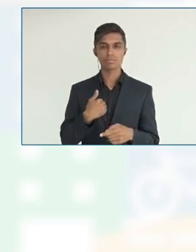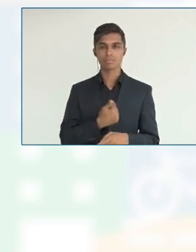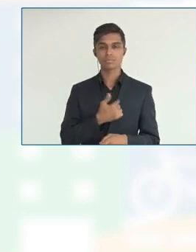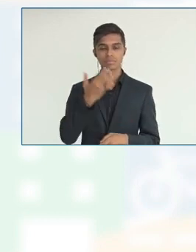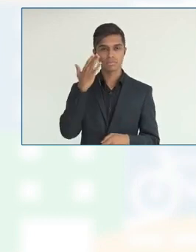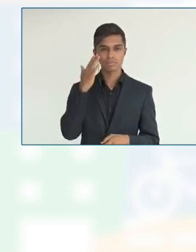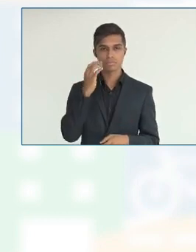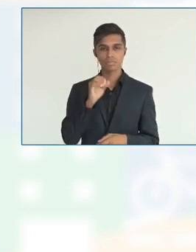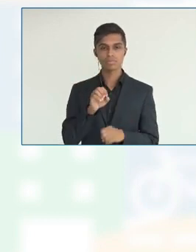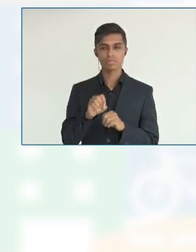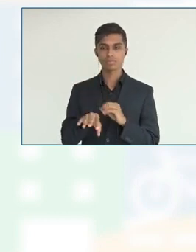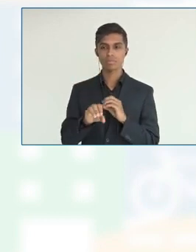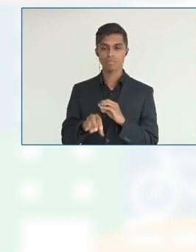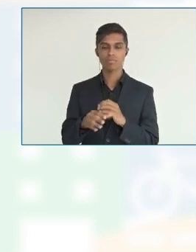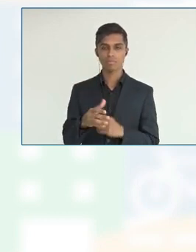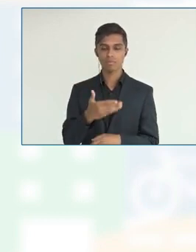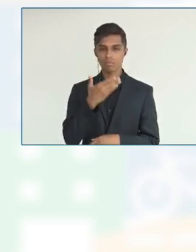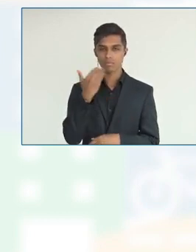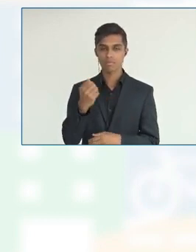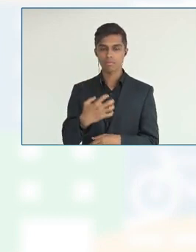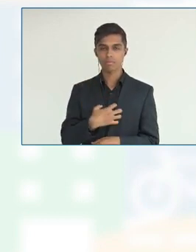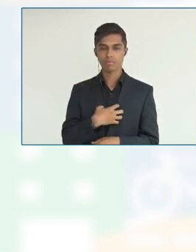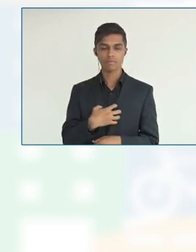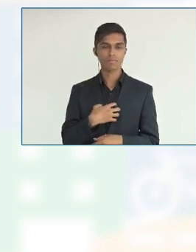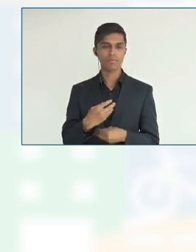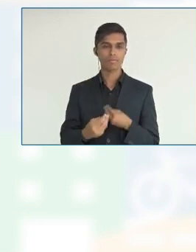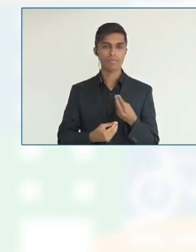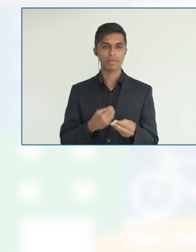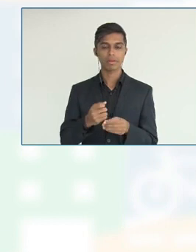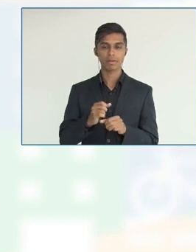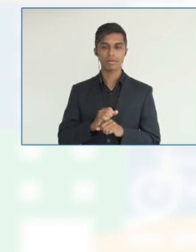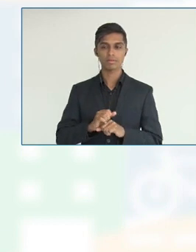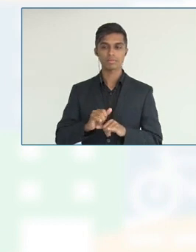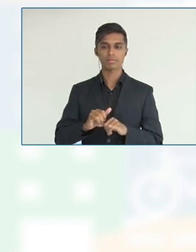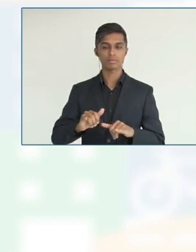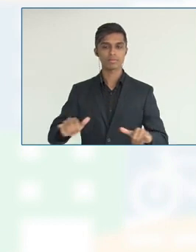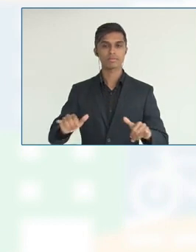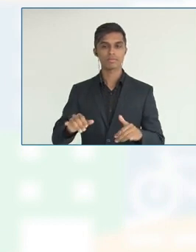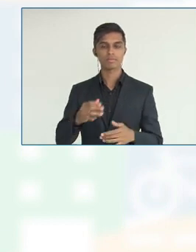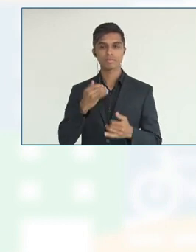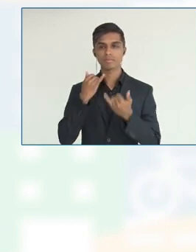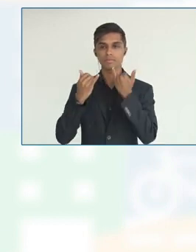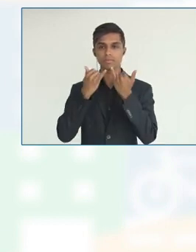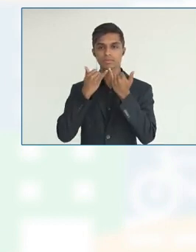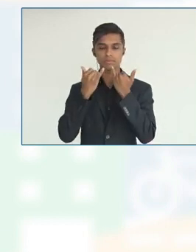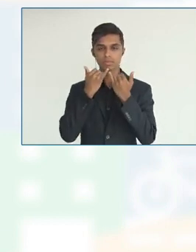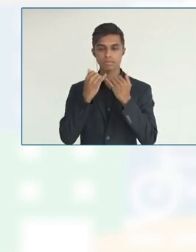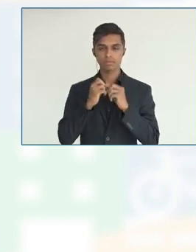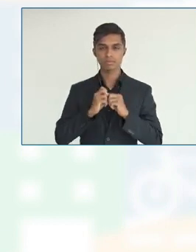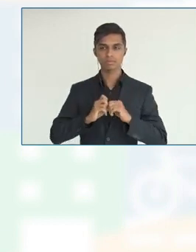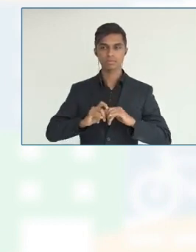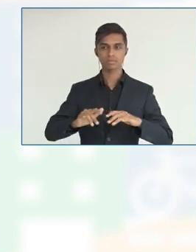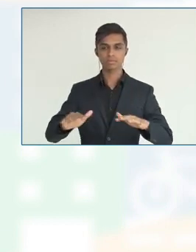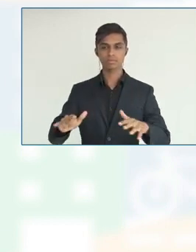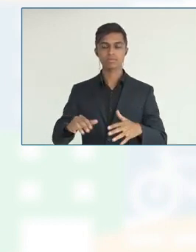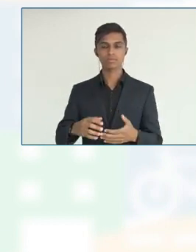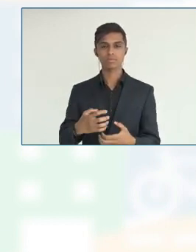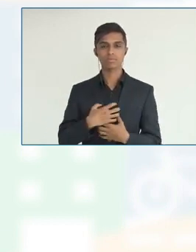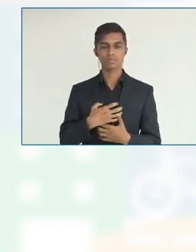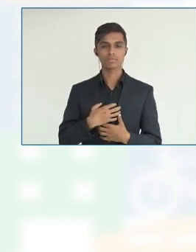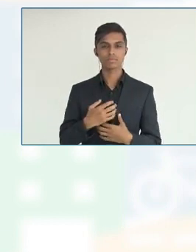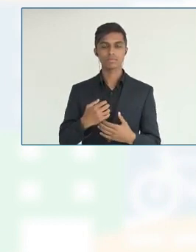educação é a melhor forma de divulgação e formação de massa crítica, né,